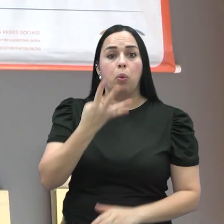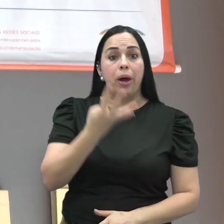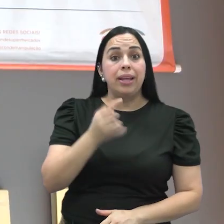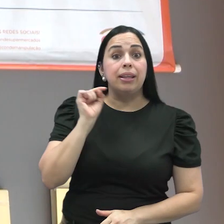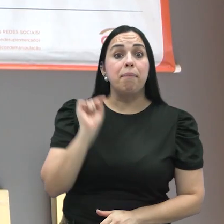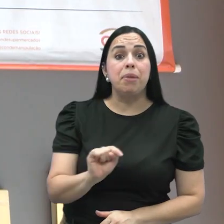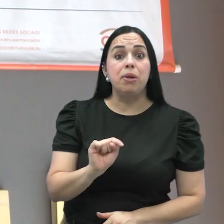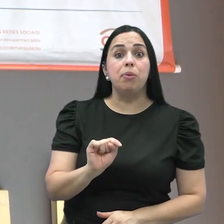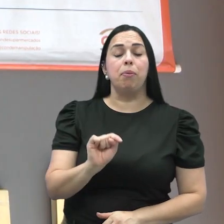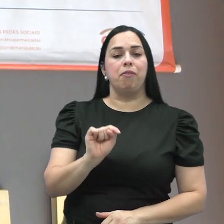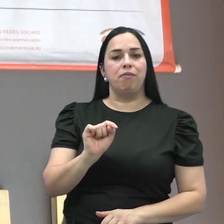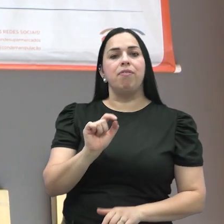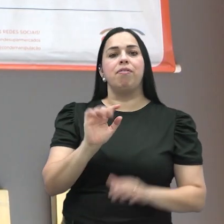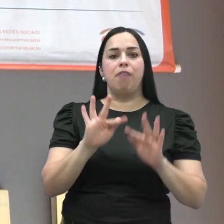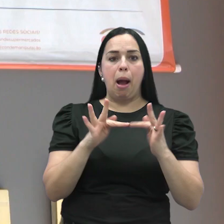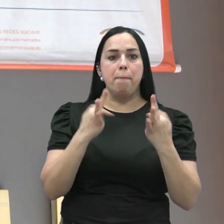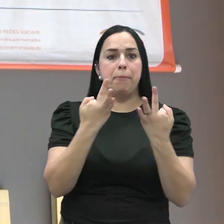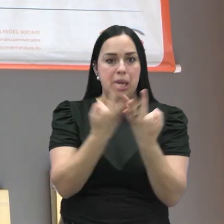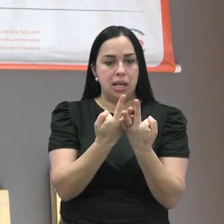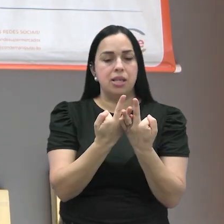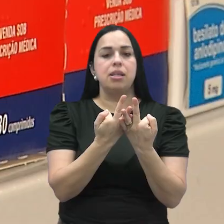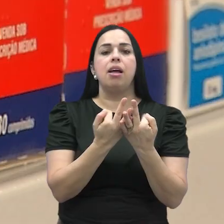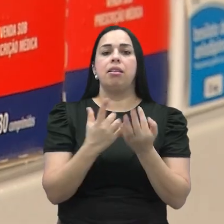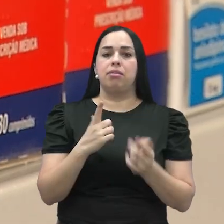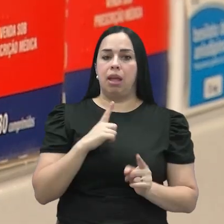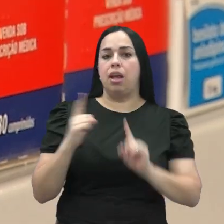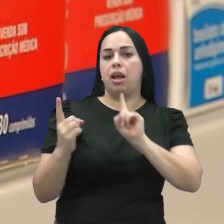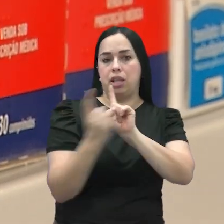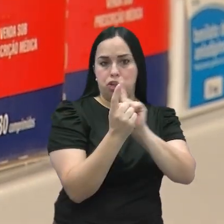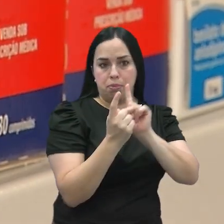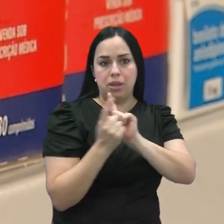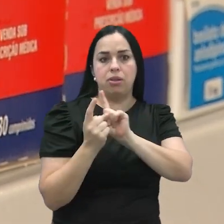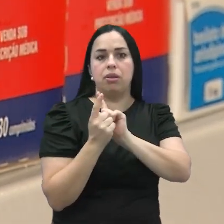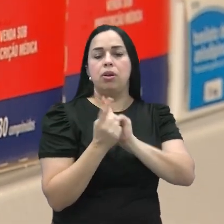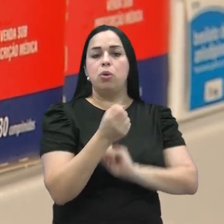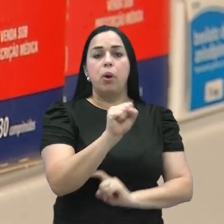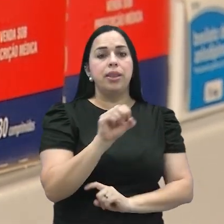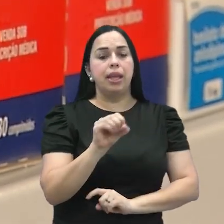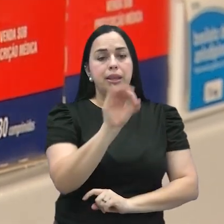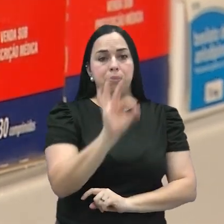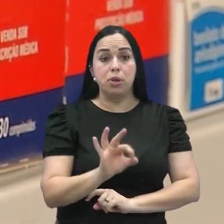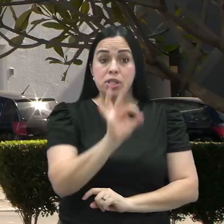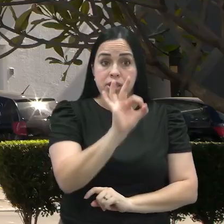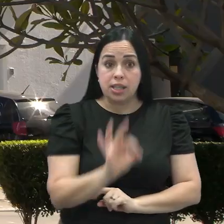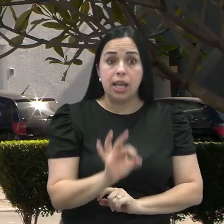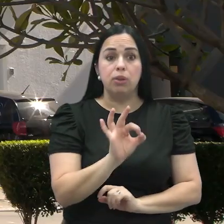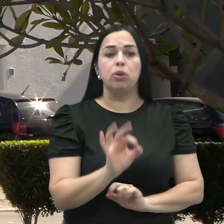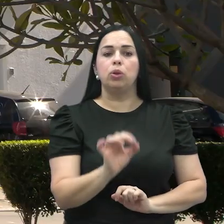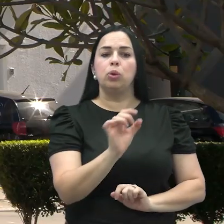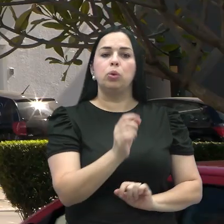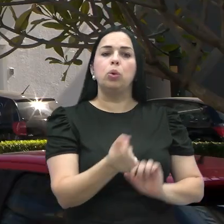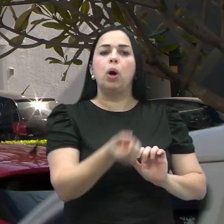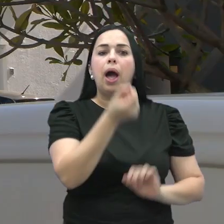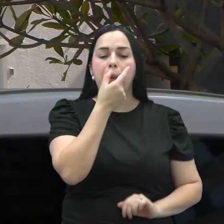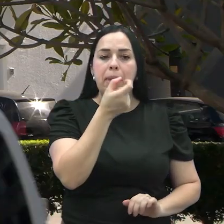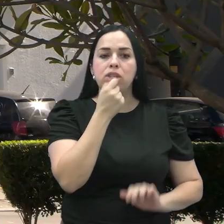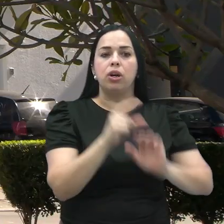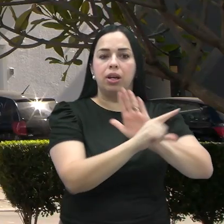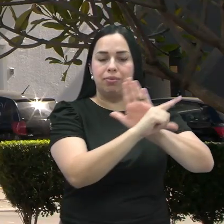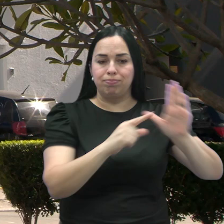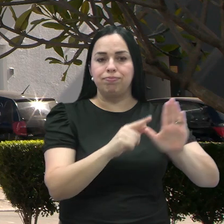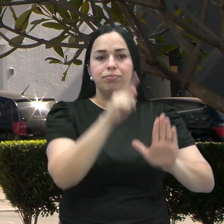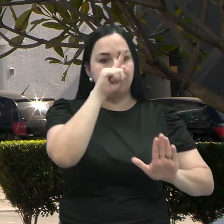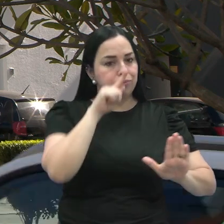são atendidas por farmácias populares, onde 85% dos medicamentos são genéricos. Já em toda a rede comercial do